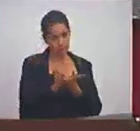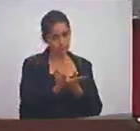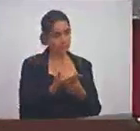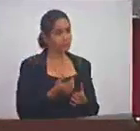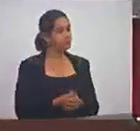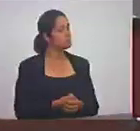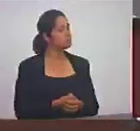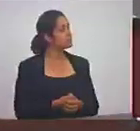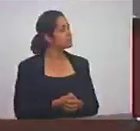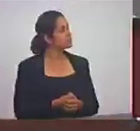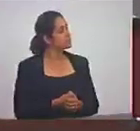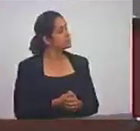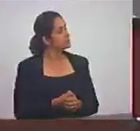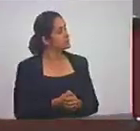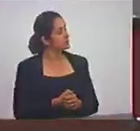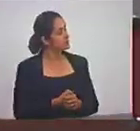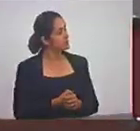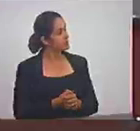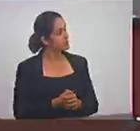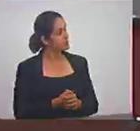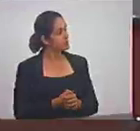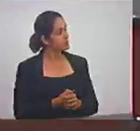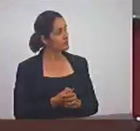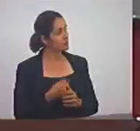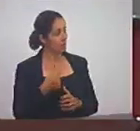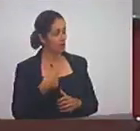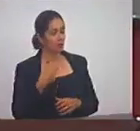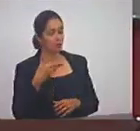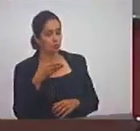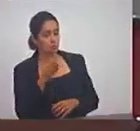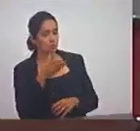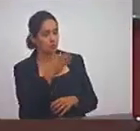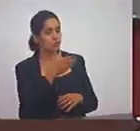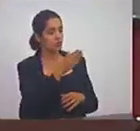estive visitando alguns postos de saúde